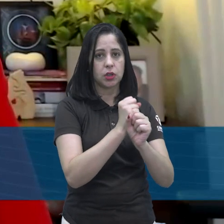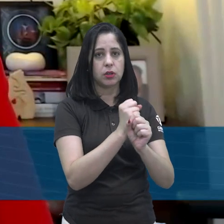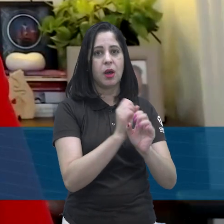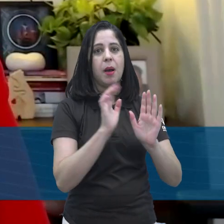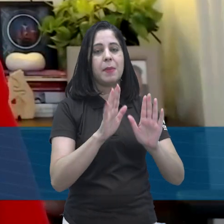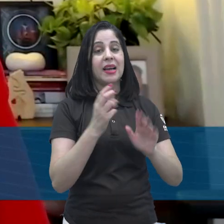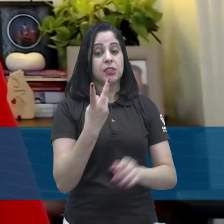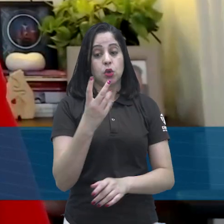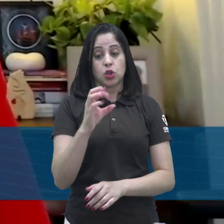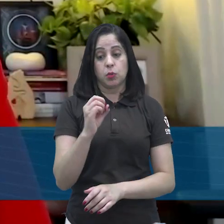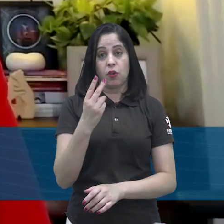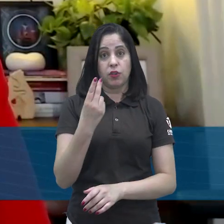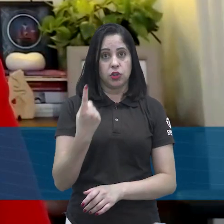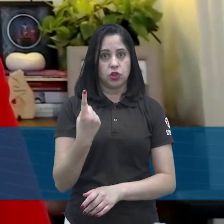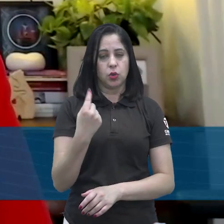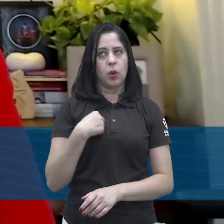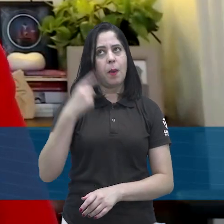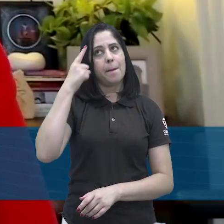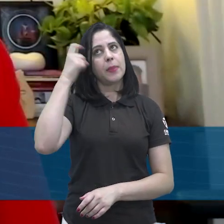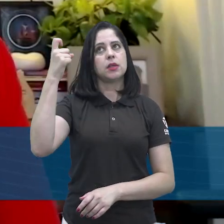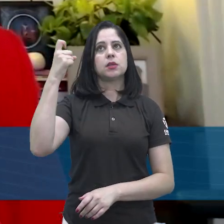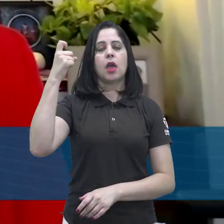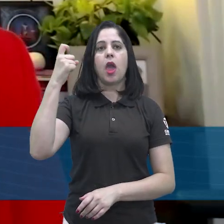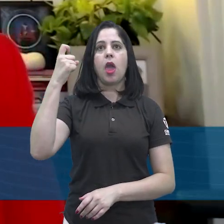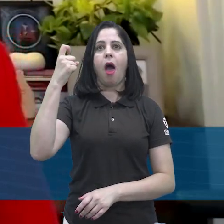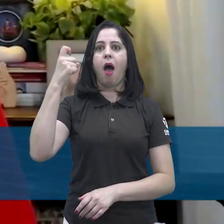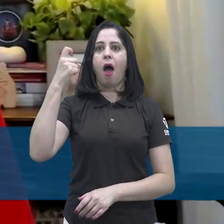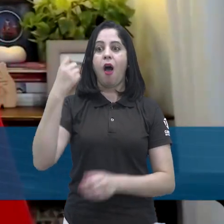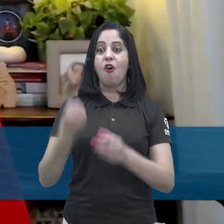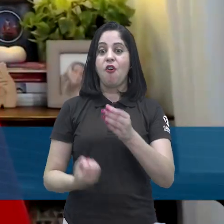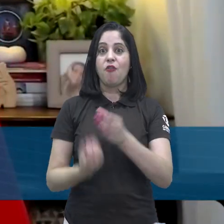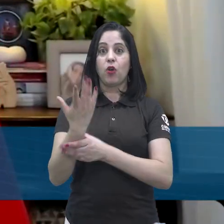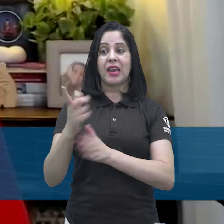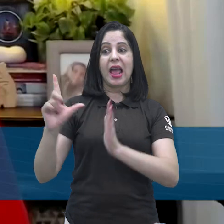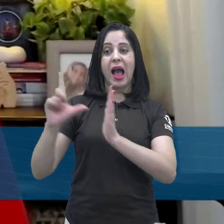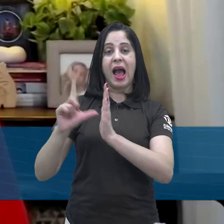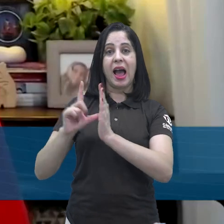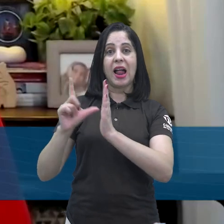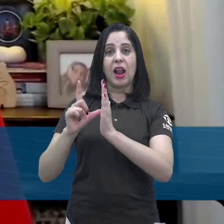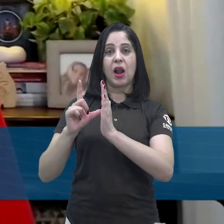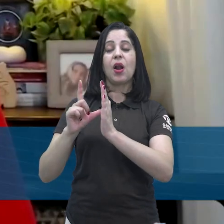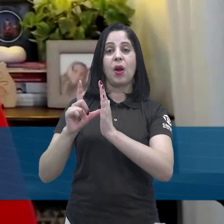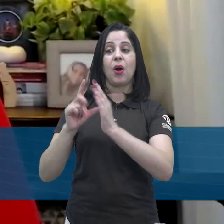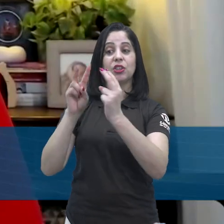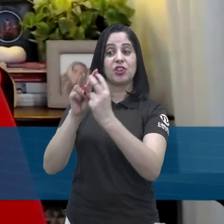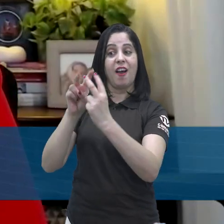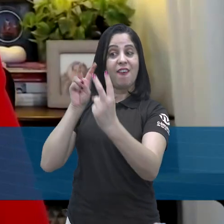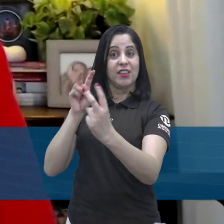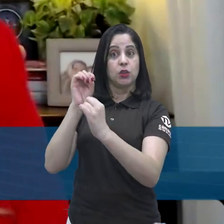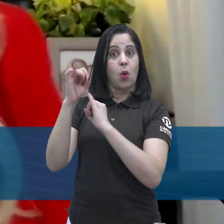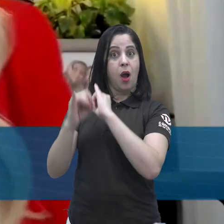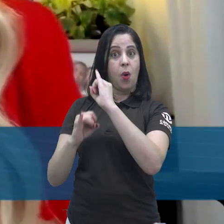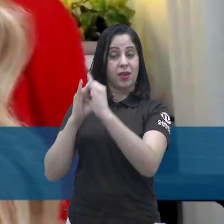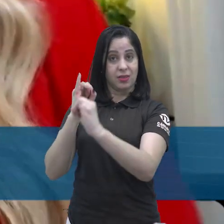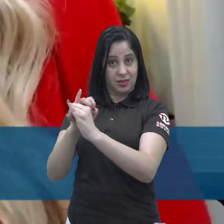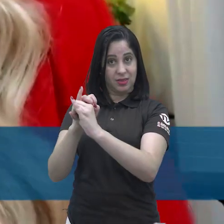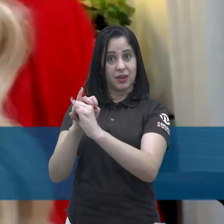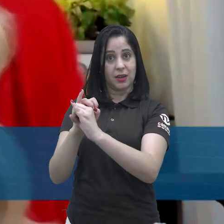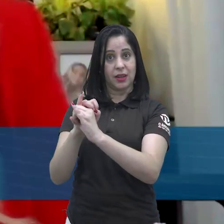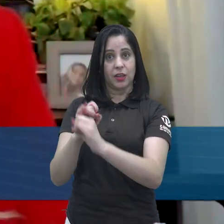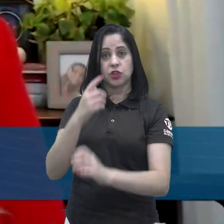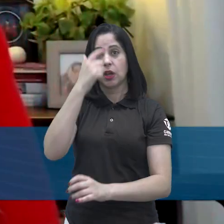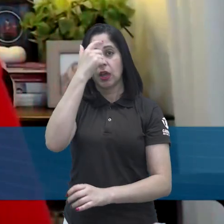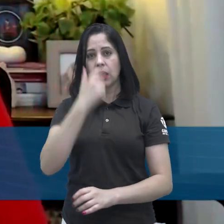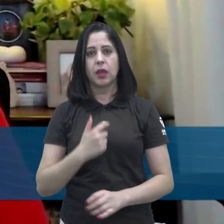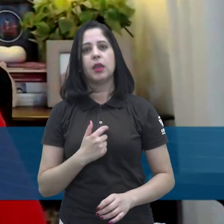anos. E em 2021 eu decidi empreender no mercado digital. Eu fiz a minha primeiro lançamento, que a gente chama